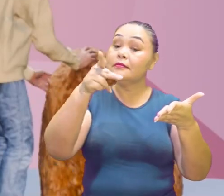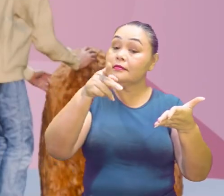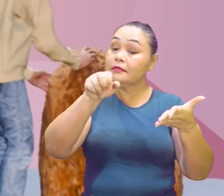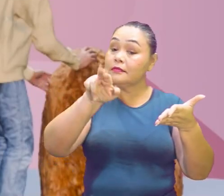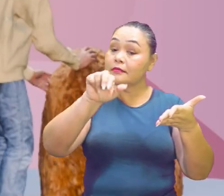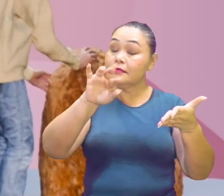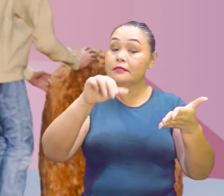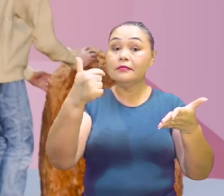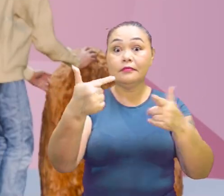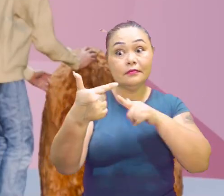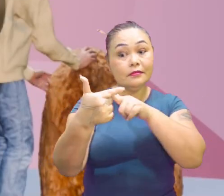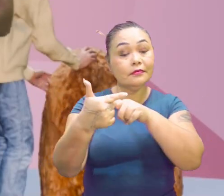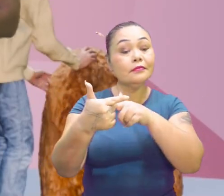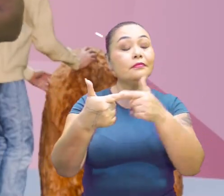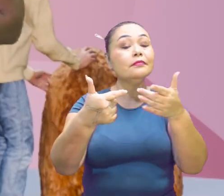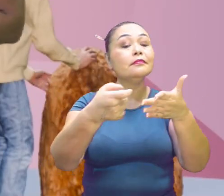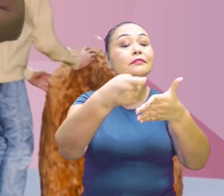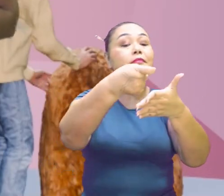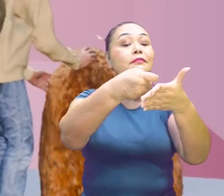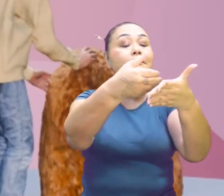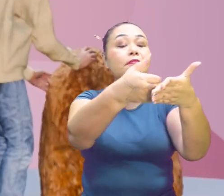parte 2, vamos falar sobre o quê?